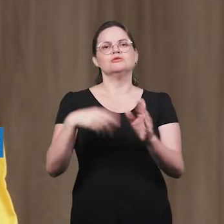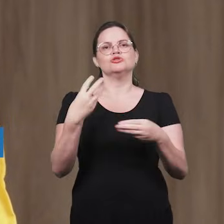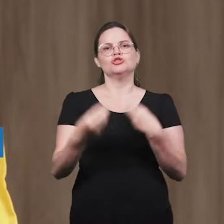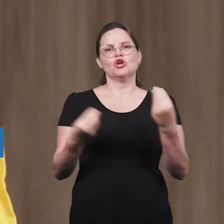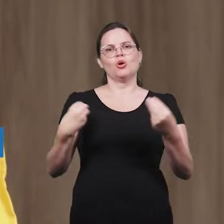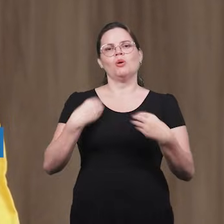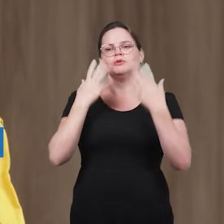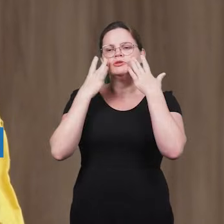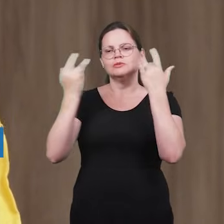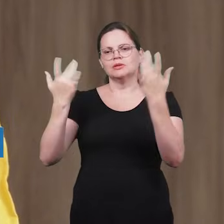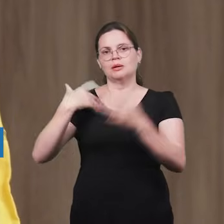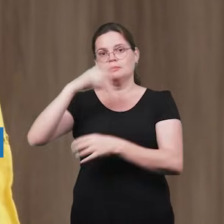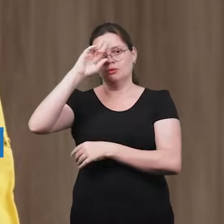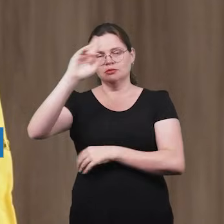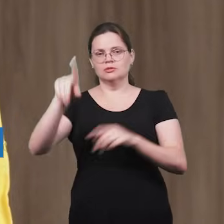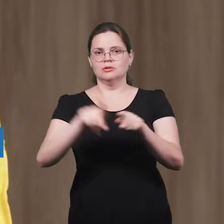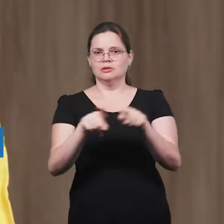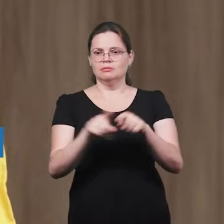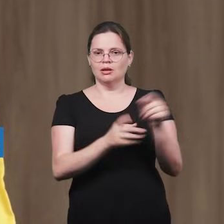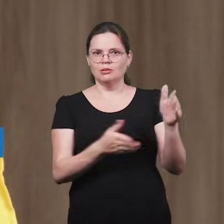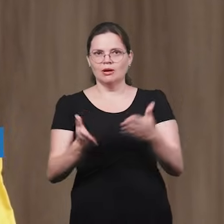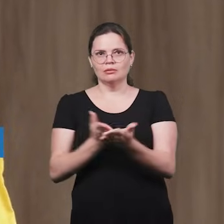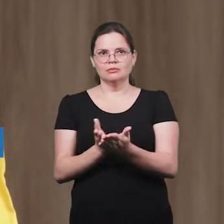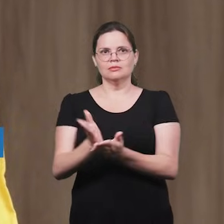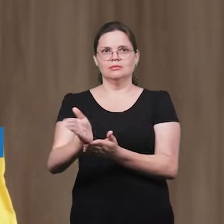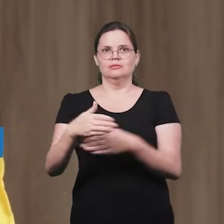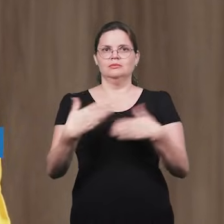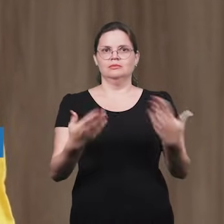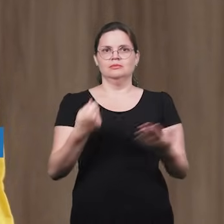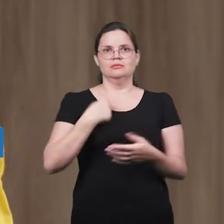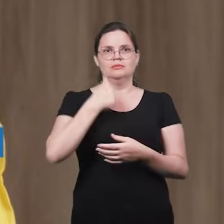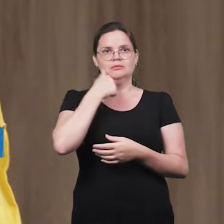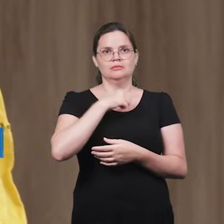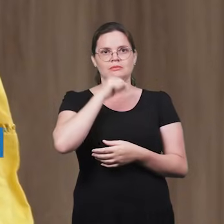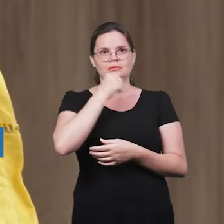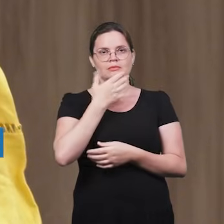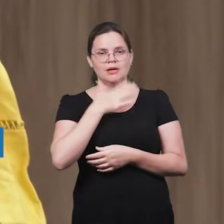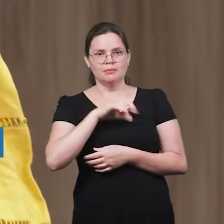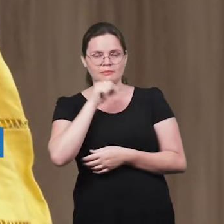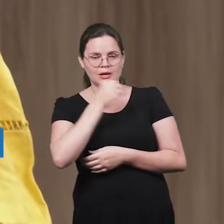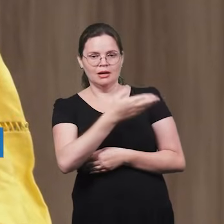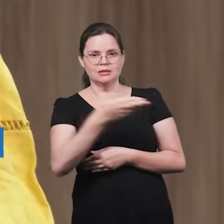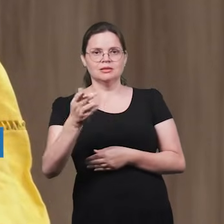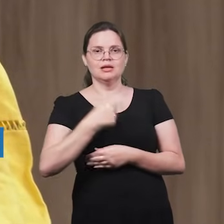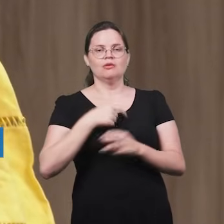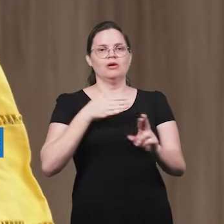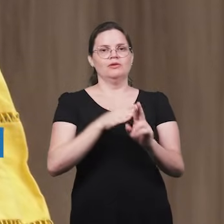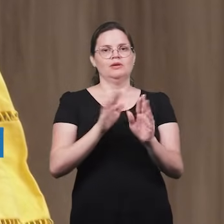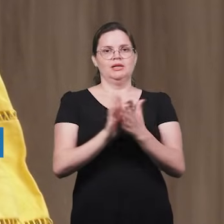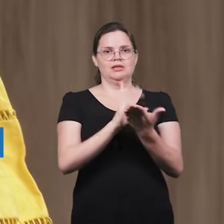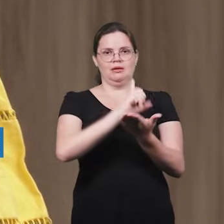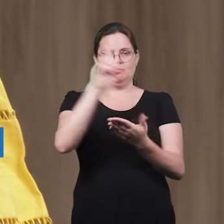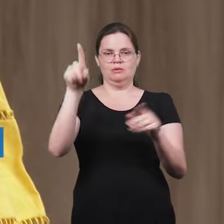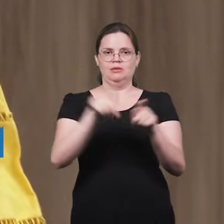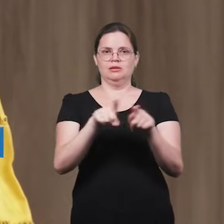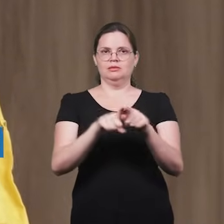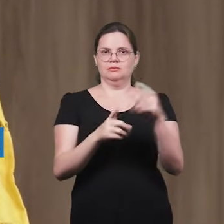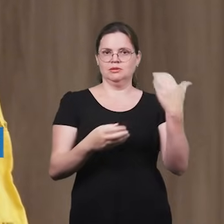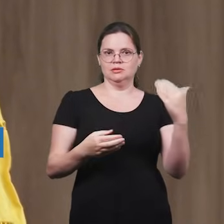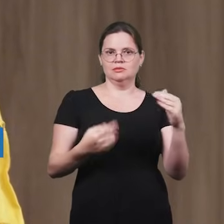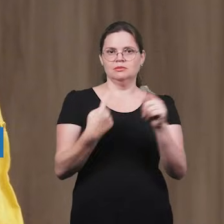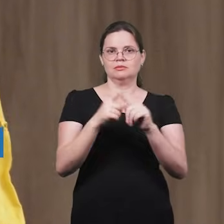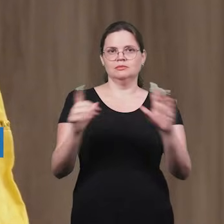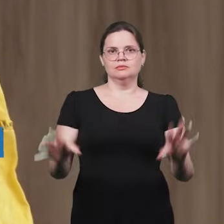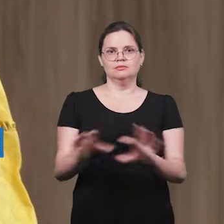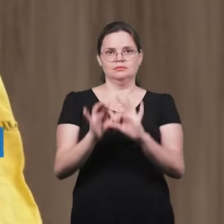filhos no caminho, paz com base bíblica e científica, conectando a educação com princípios bíblicos por meio